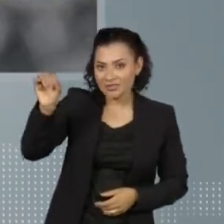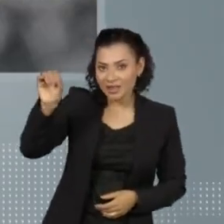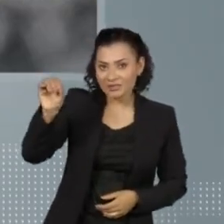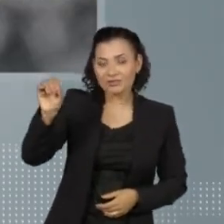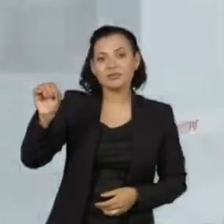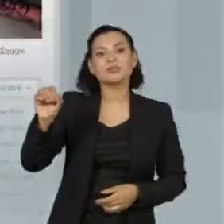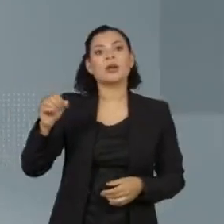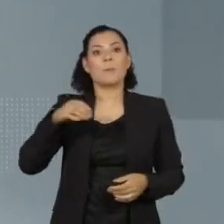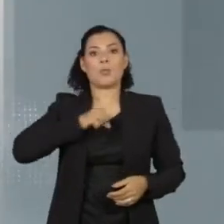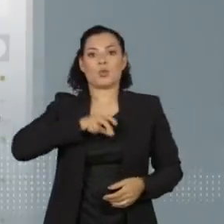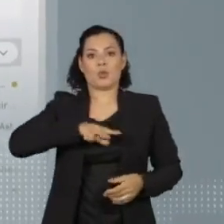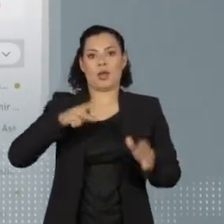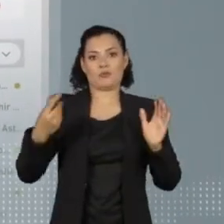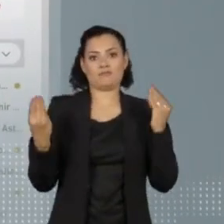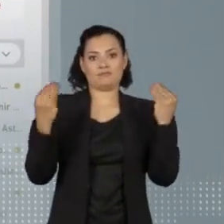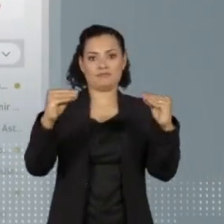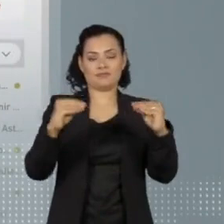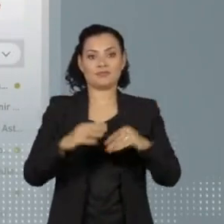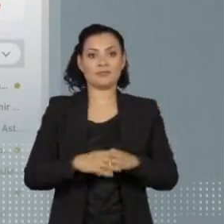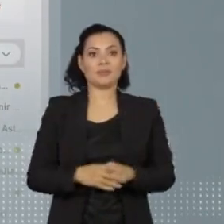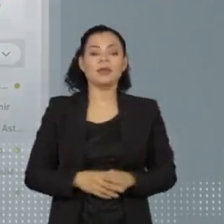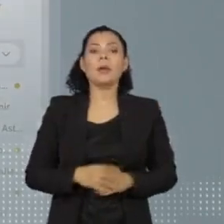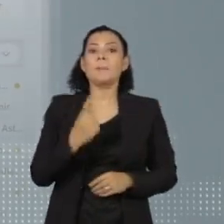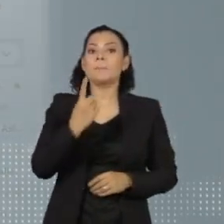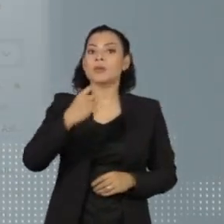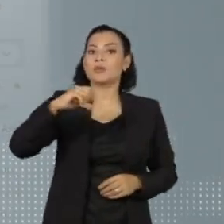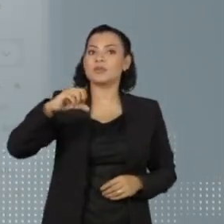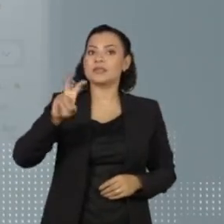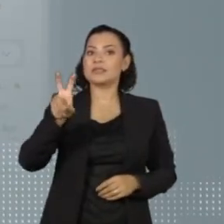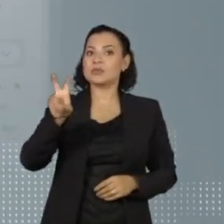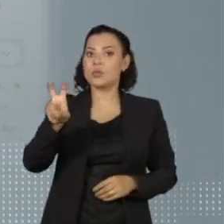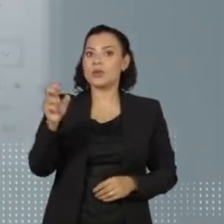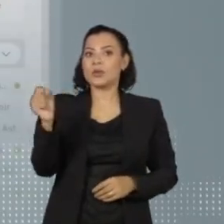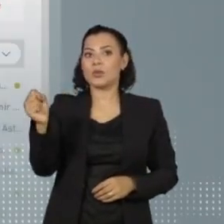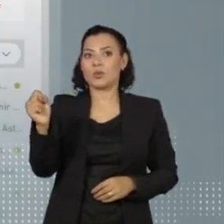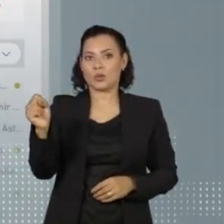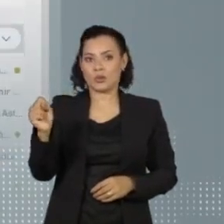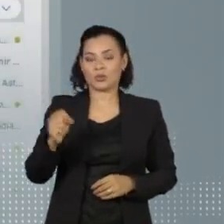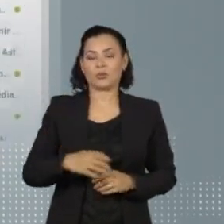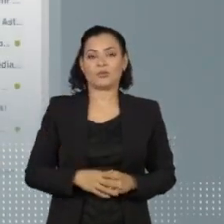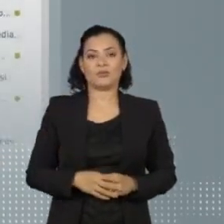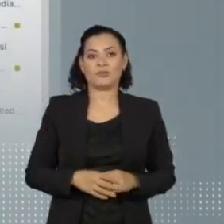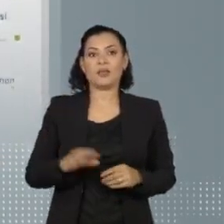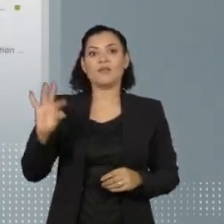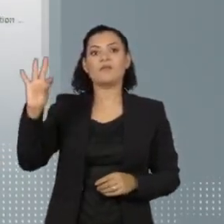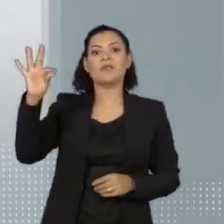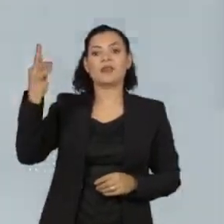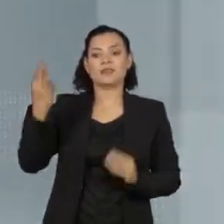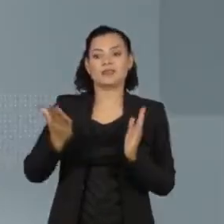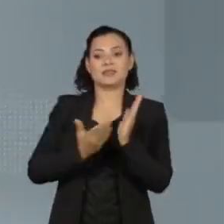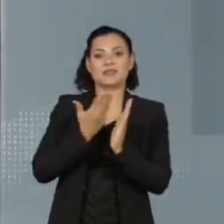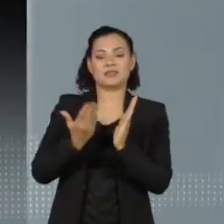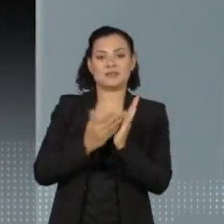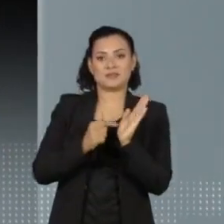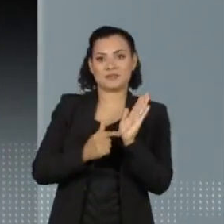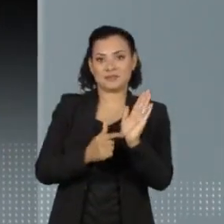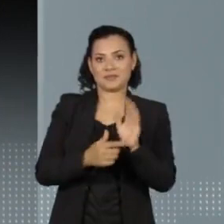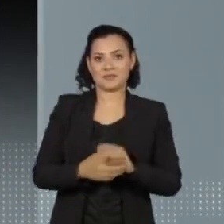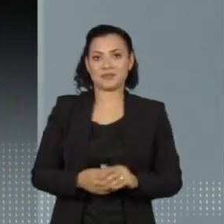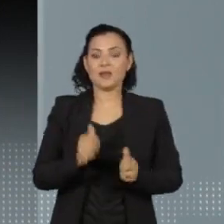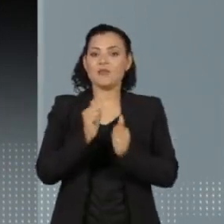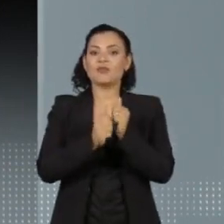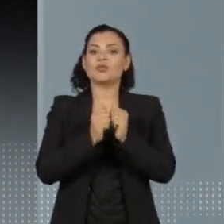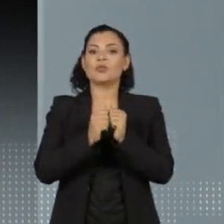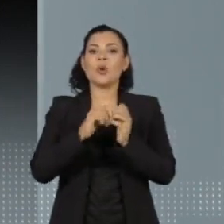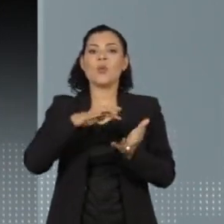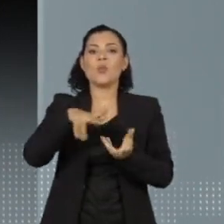de Portugal. Nascia uma lenda em 1958, lembrou o francês L'Equipe. O futebol e o mundo de